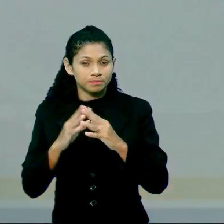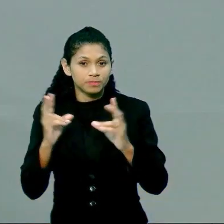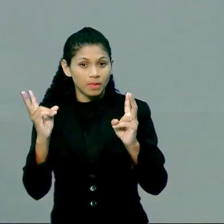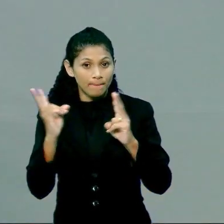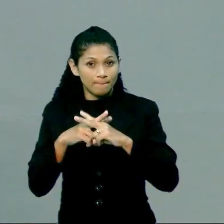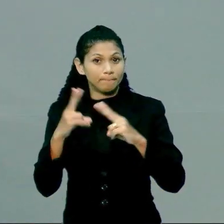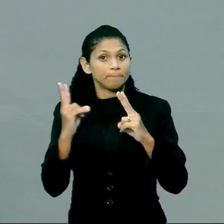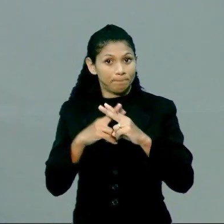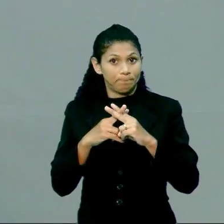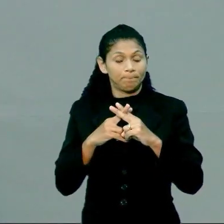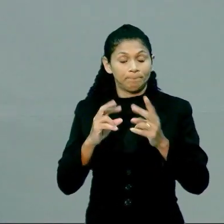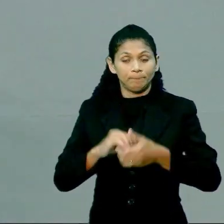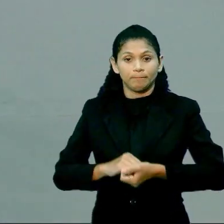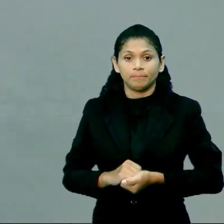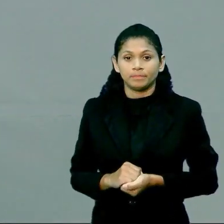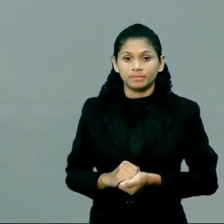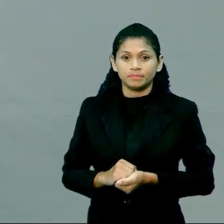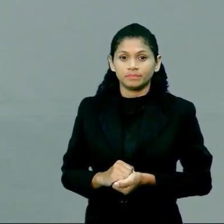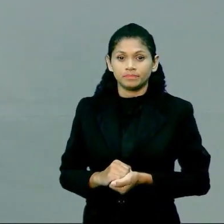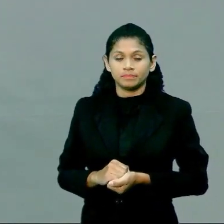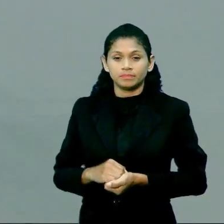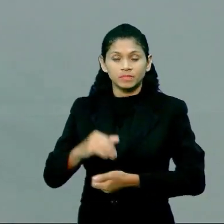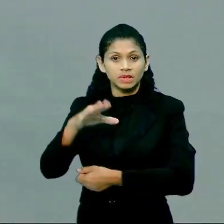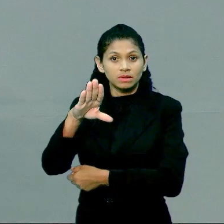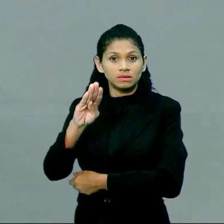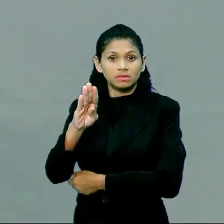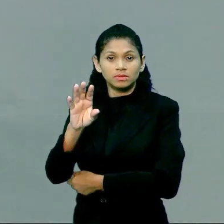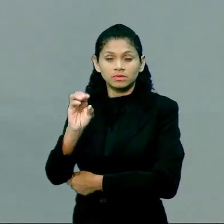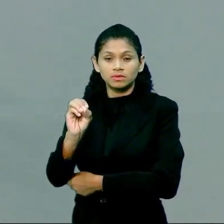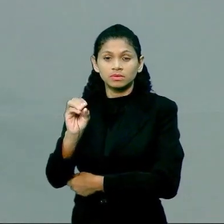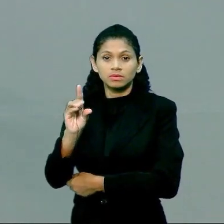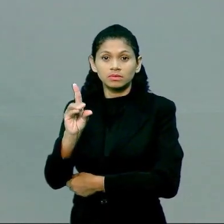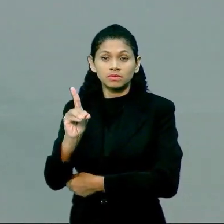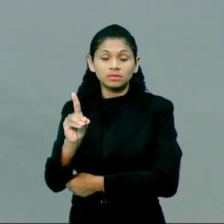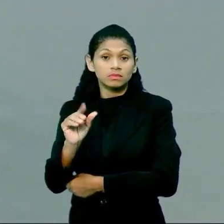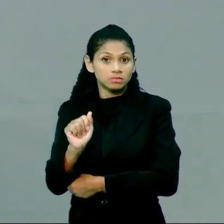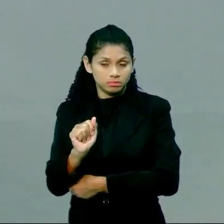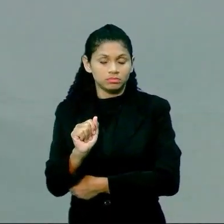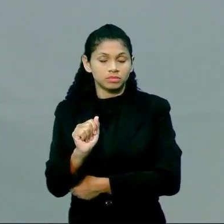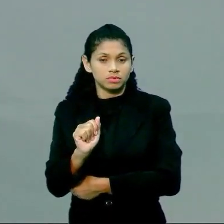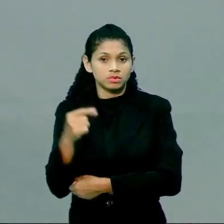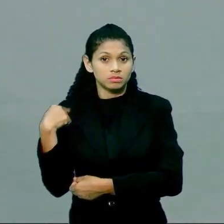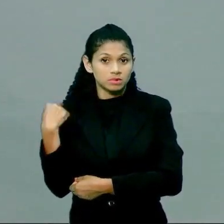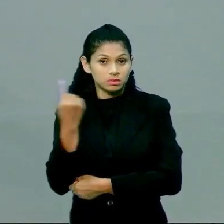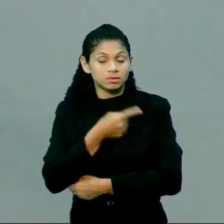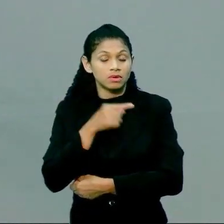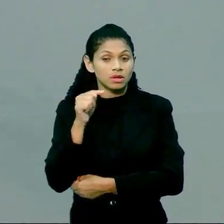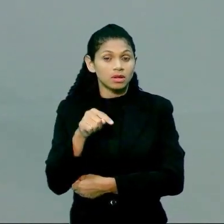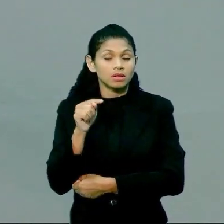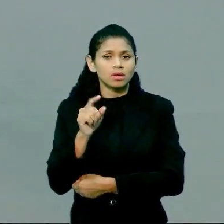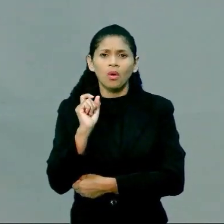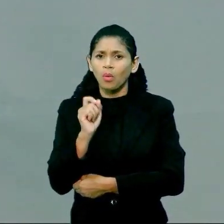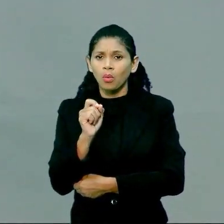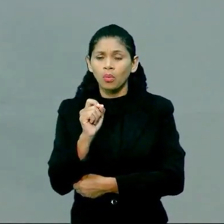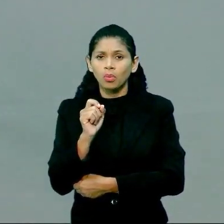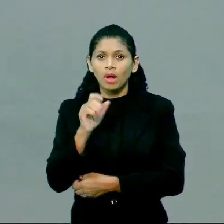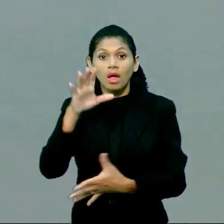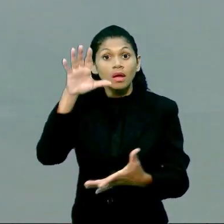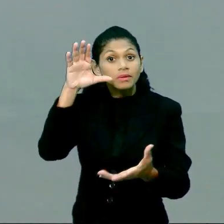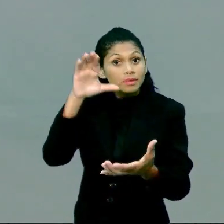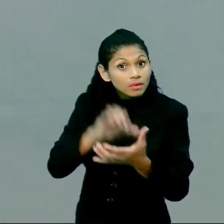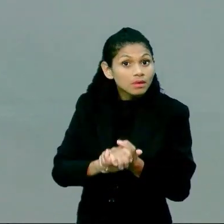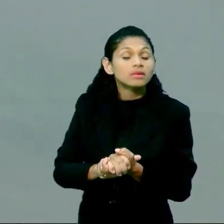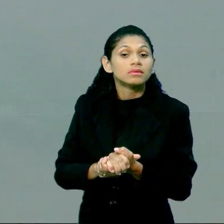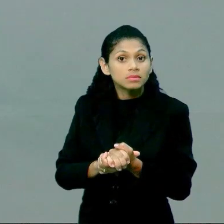nós boda é quando a pessoa completa tantos anos de casado, né? Tem boda de prata, boda de ouro, boda de não sei de quê, boda de algodão, boda de linha, boda